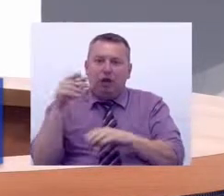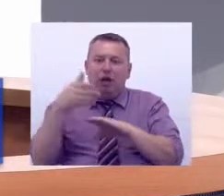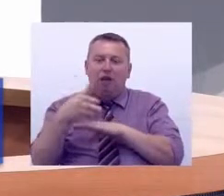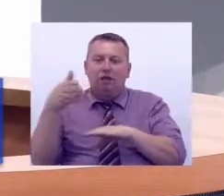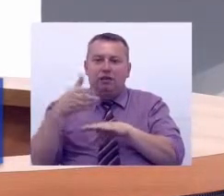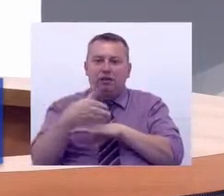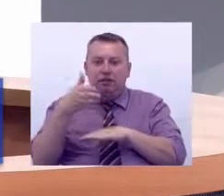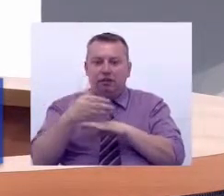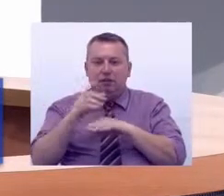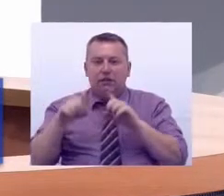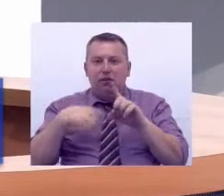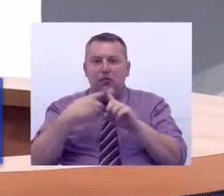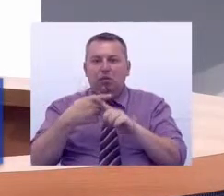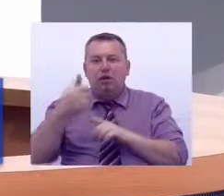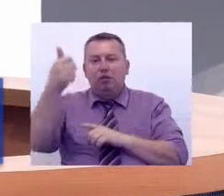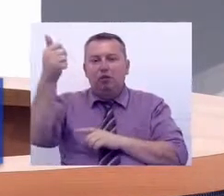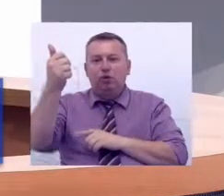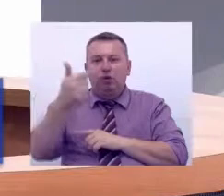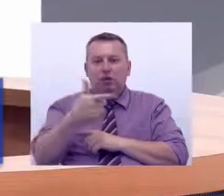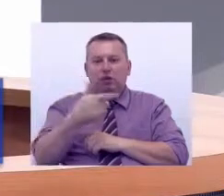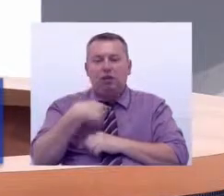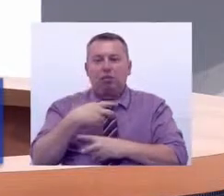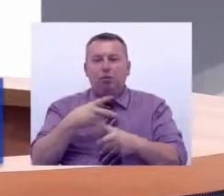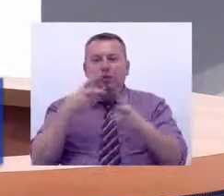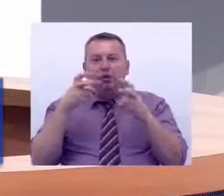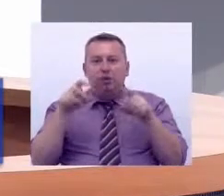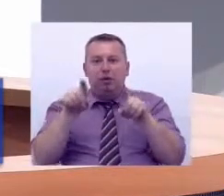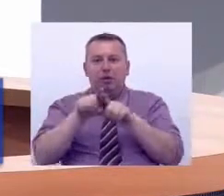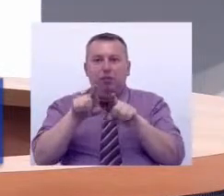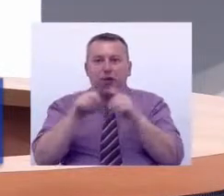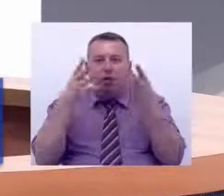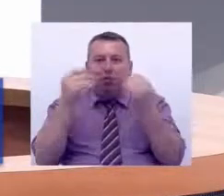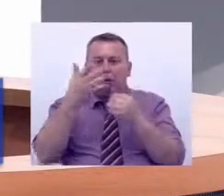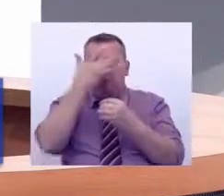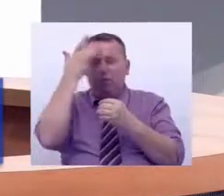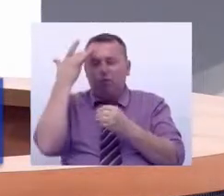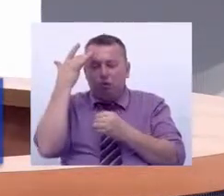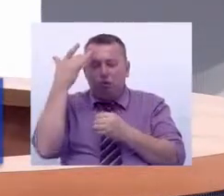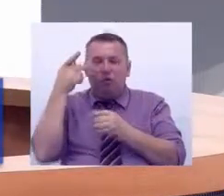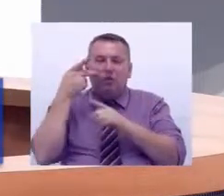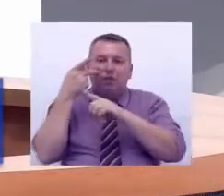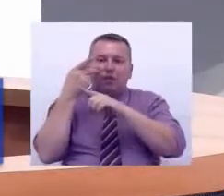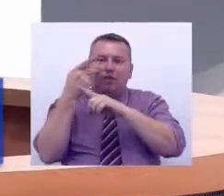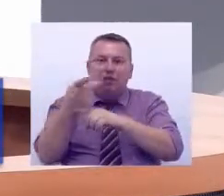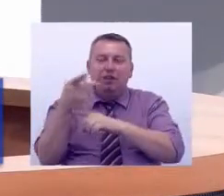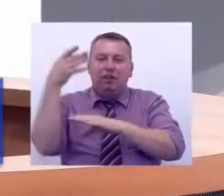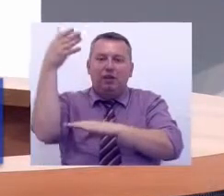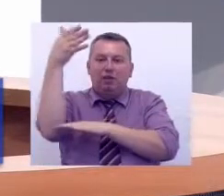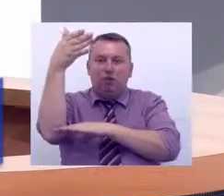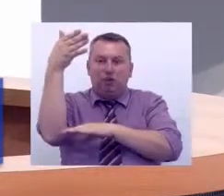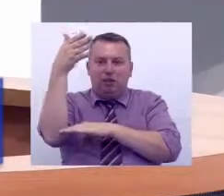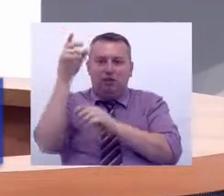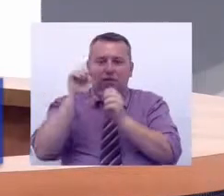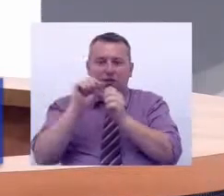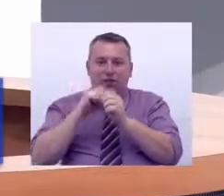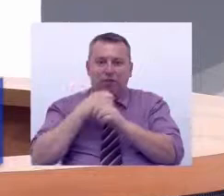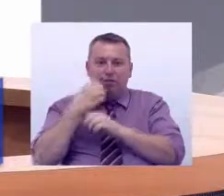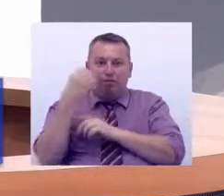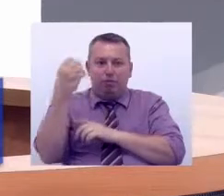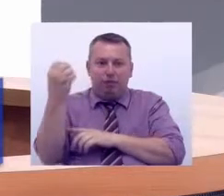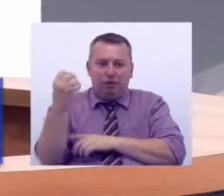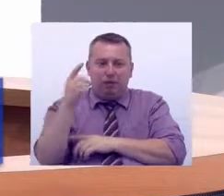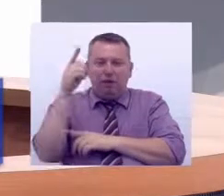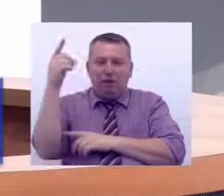acessíveis. E mais do que isso, vereadora Marisa, eu percebi ali muitos turistas desses hotéis que fazem, que estão ali na Praça